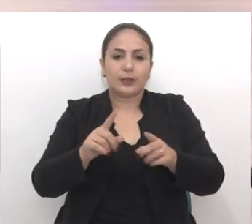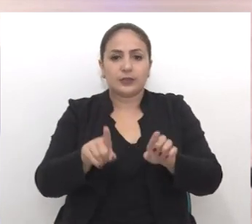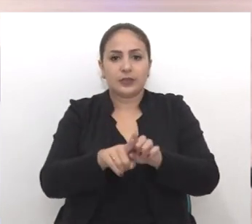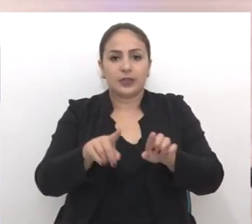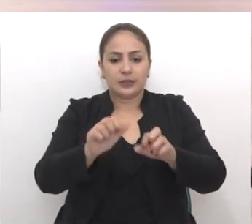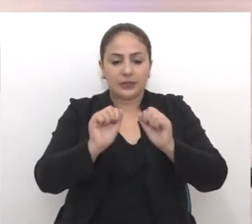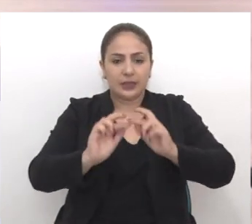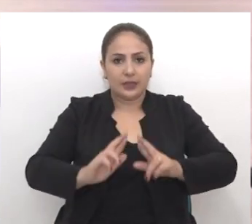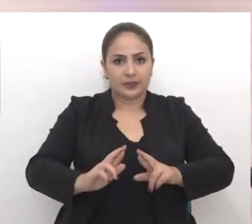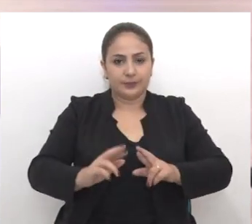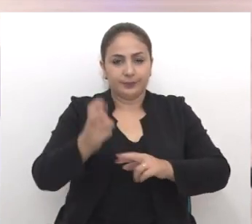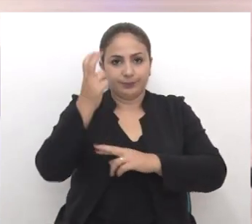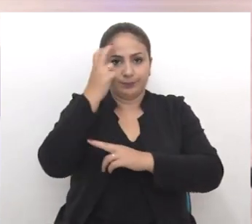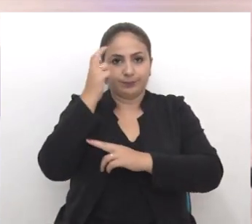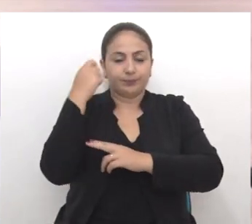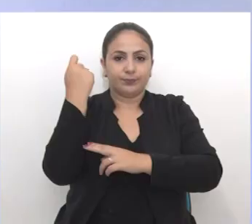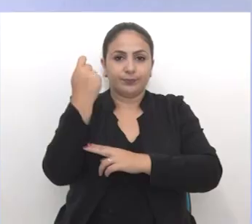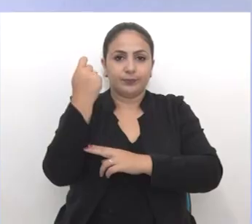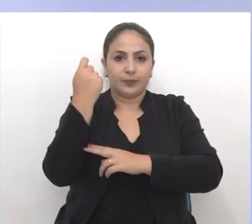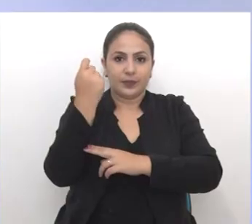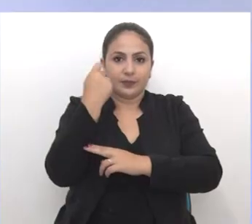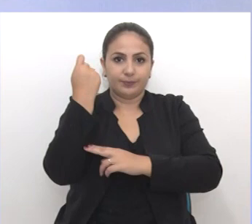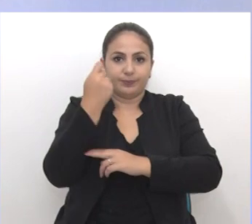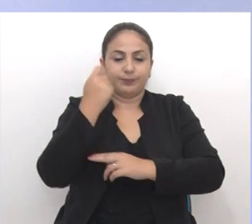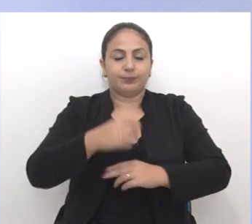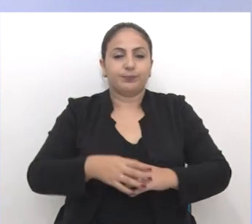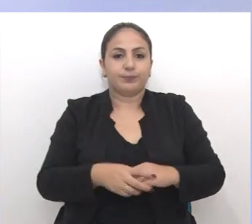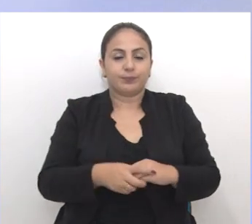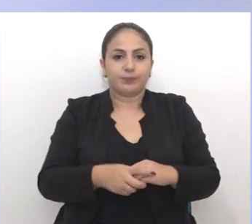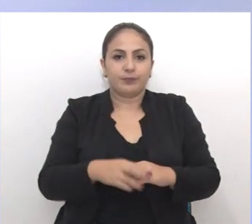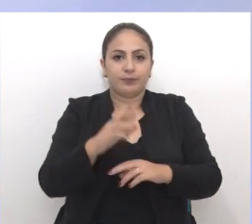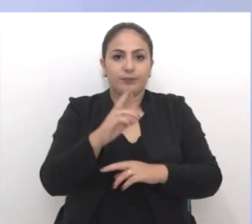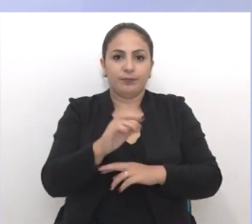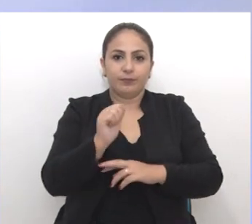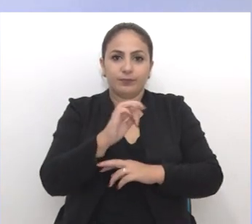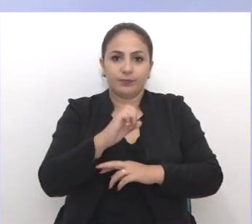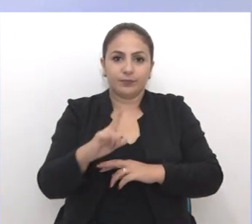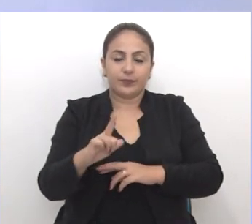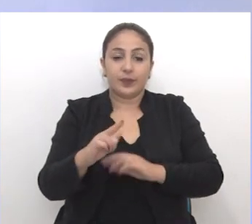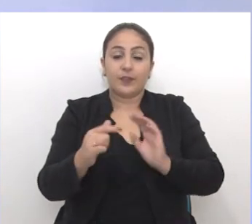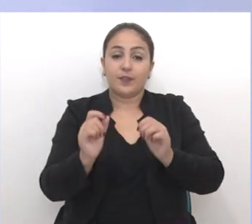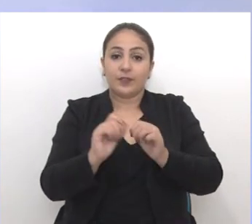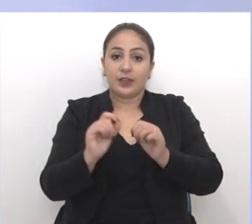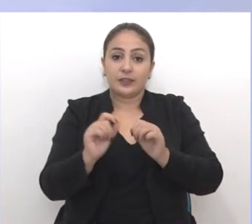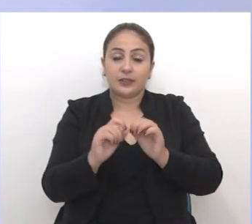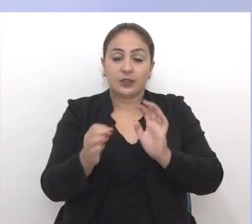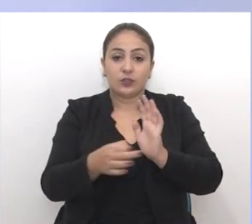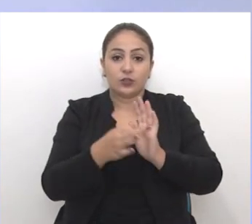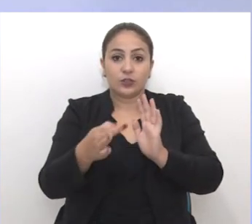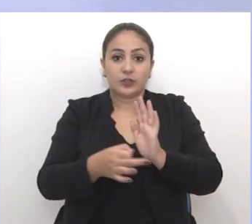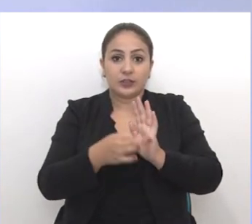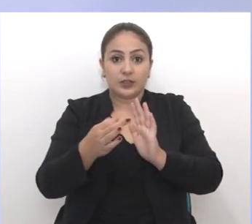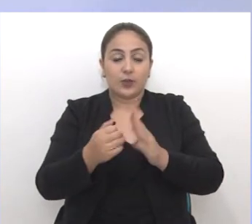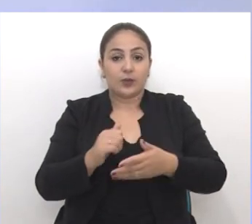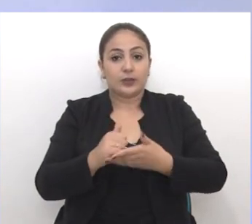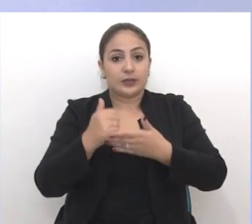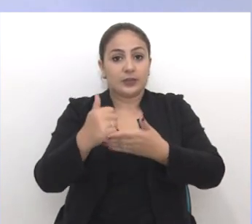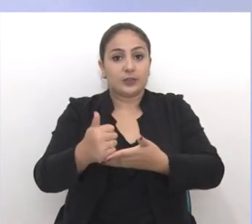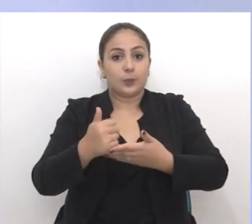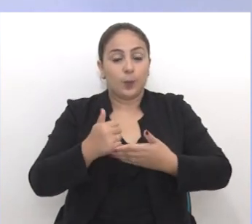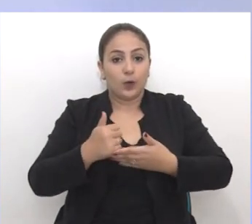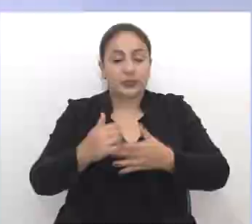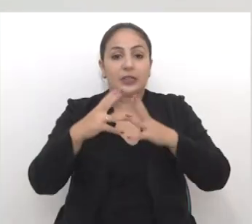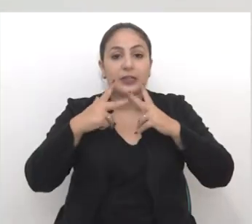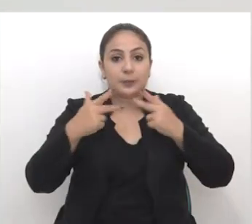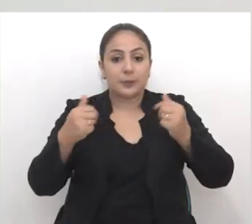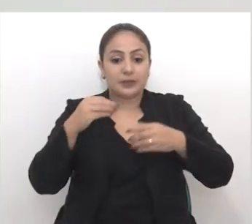da cultura e da tradição do nosso Rio Grande do Sul. Rafael Colucci faz sugestões sobre o transporte de animais em coletivos